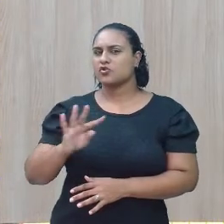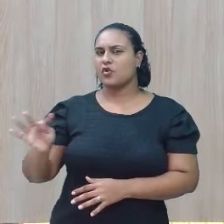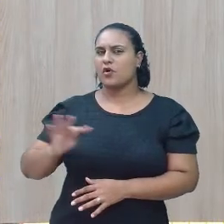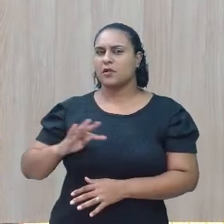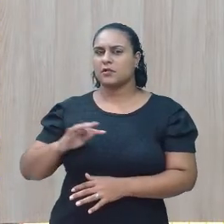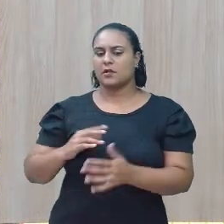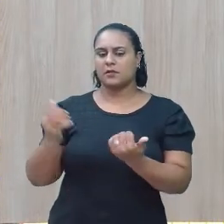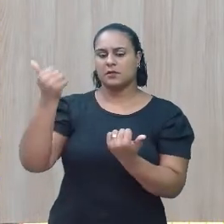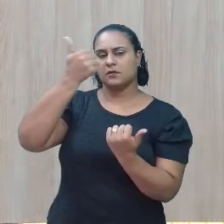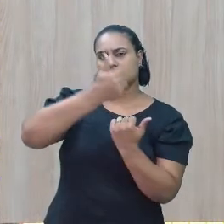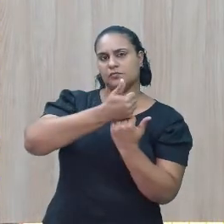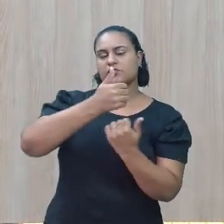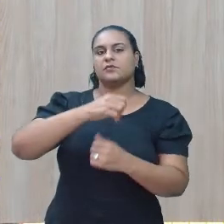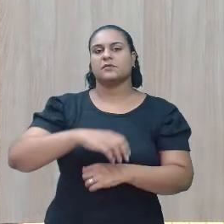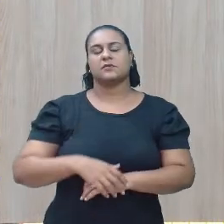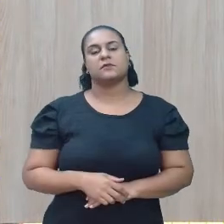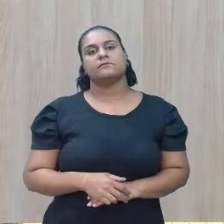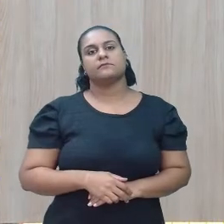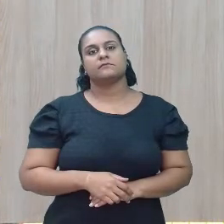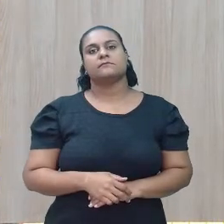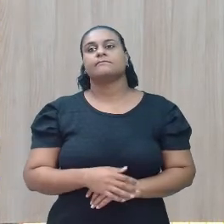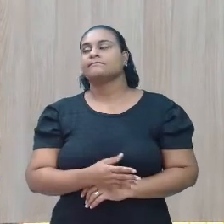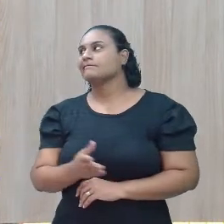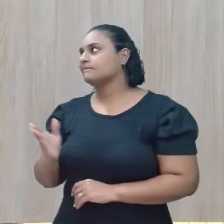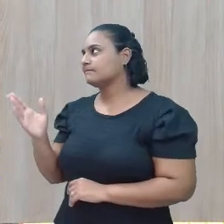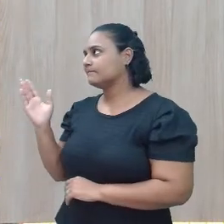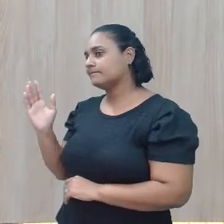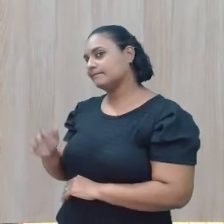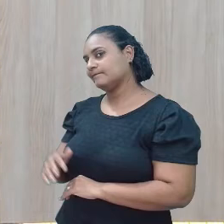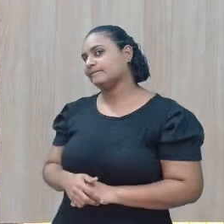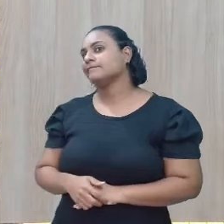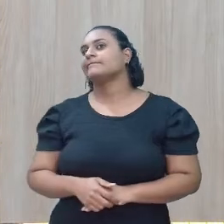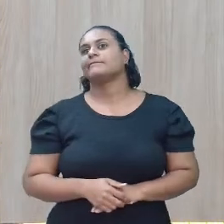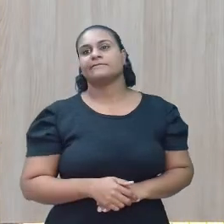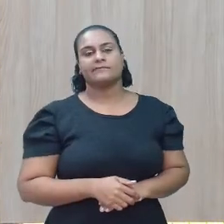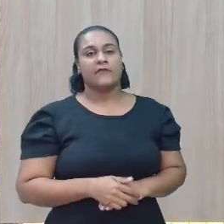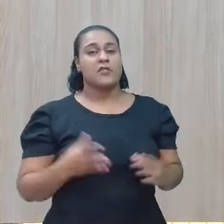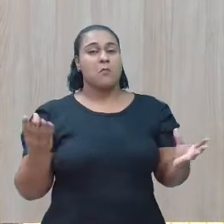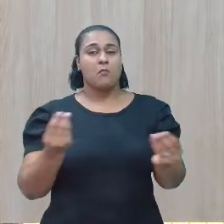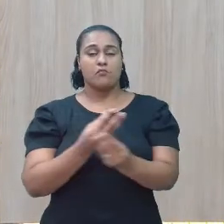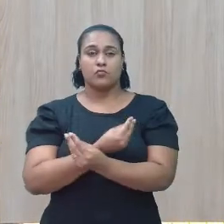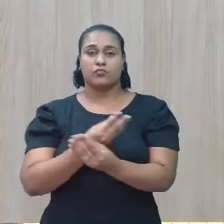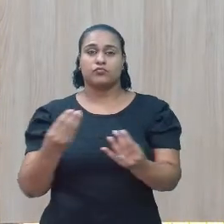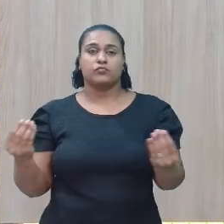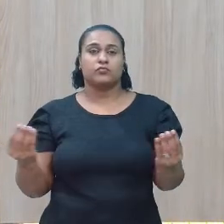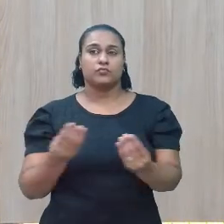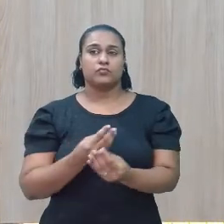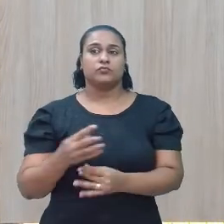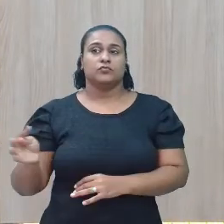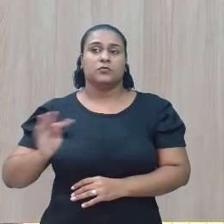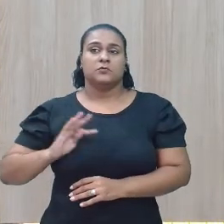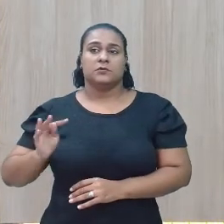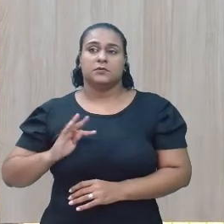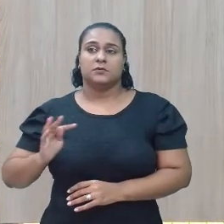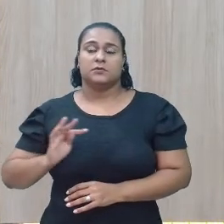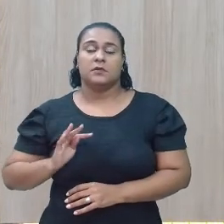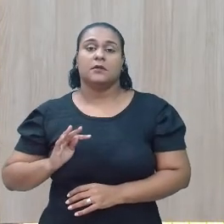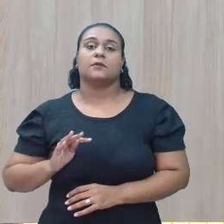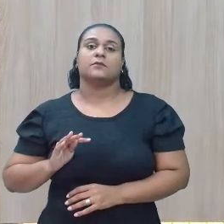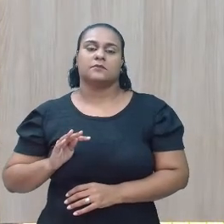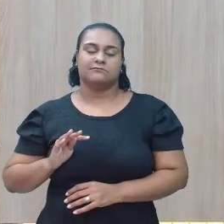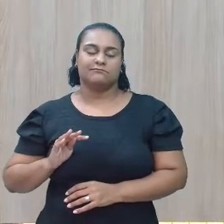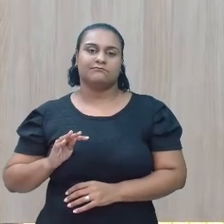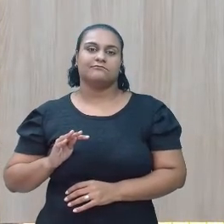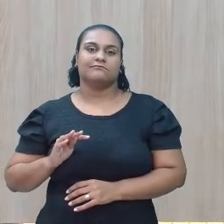da substituição. Então, desse ponto em diante agora, a gente vai falar de muitos procedimentos técnicos e que esses